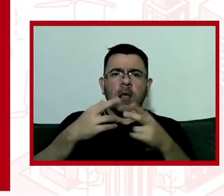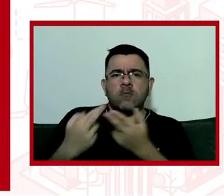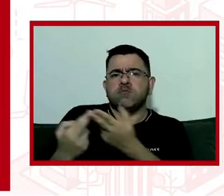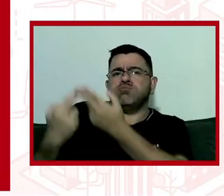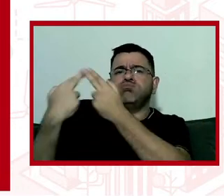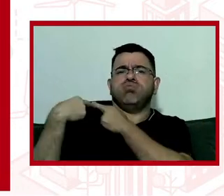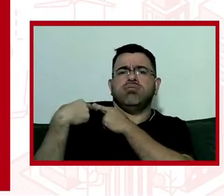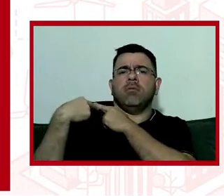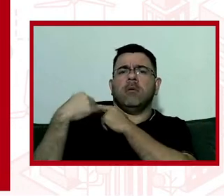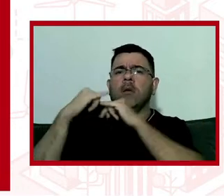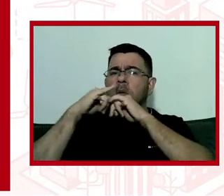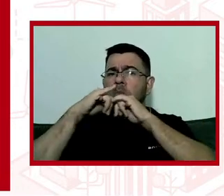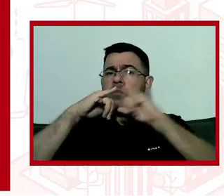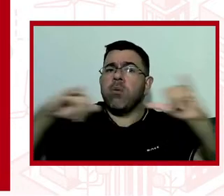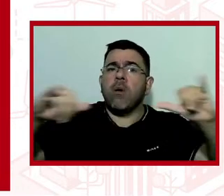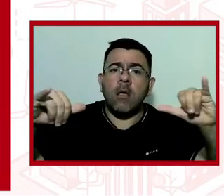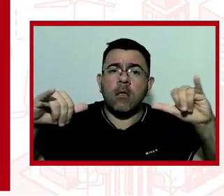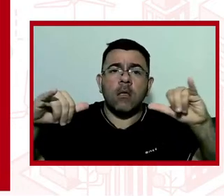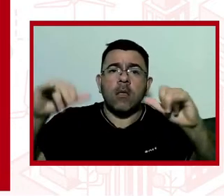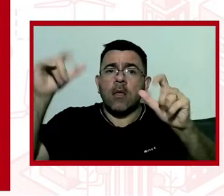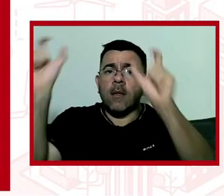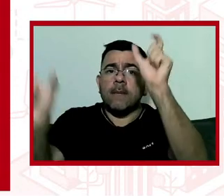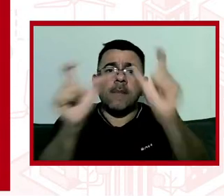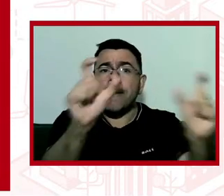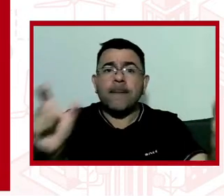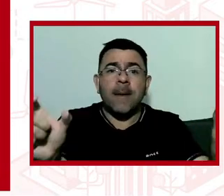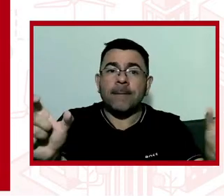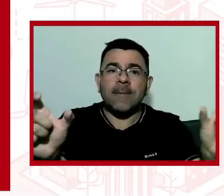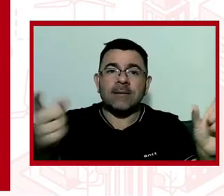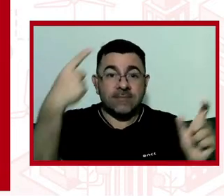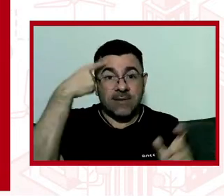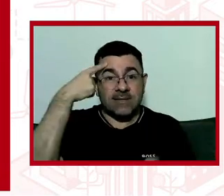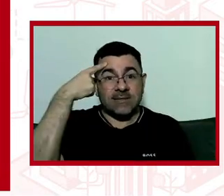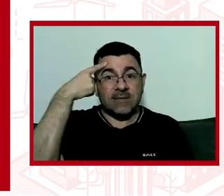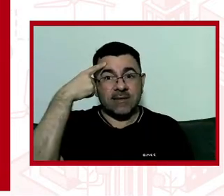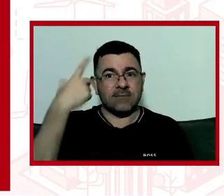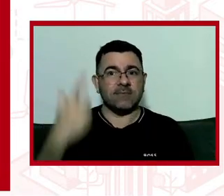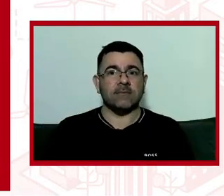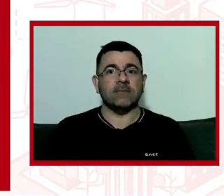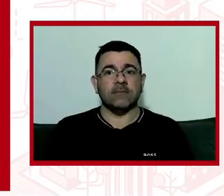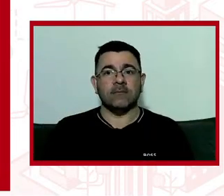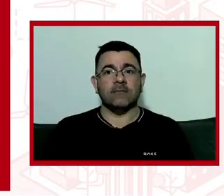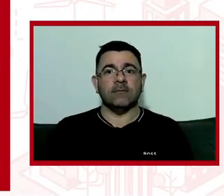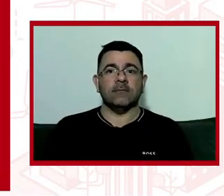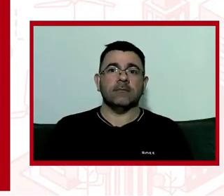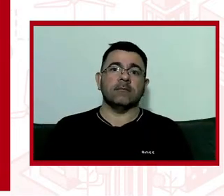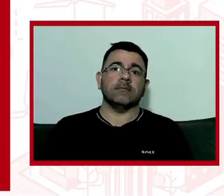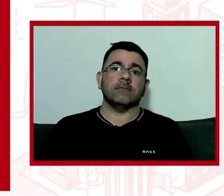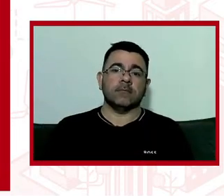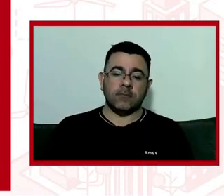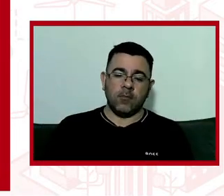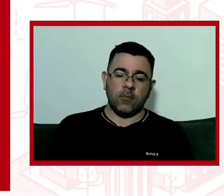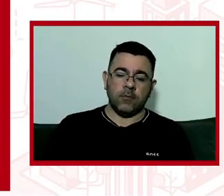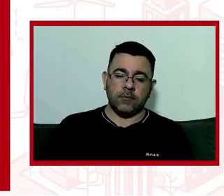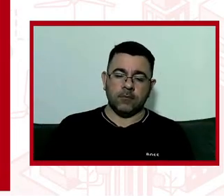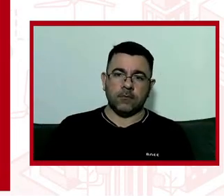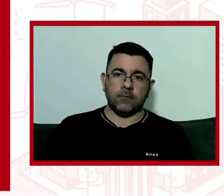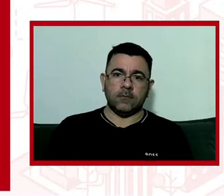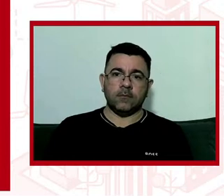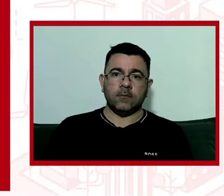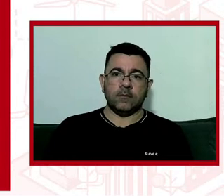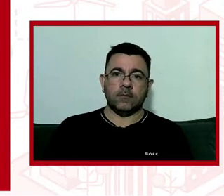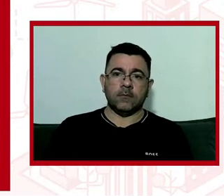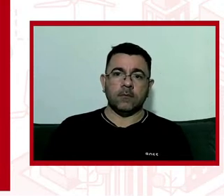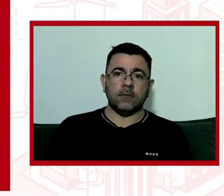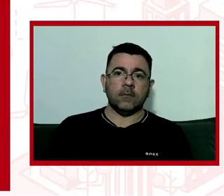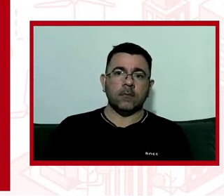soluções muito mais interessantes quando Aquilo é pensado para além dos muros eh do poder público né então Eh eu vou eu